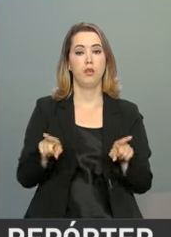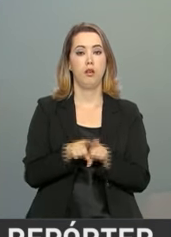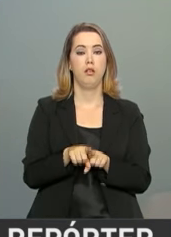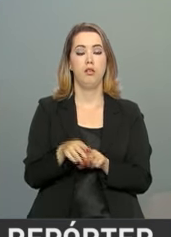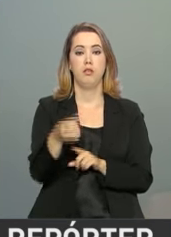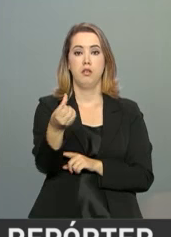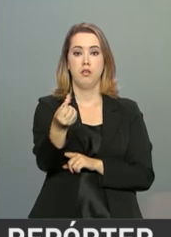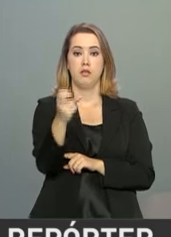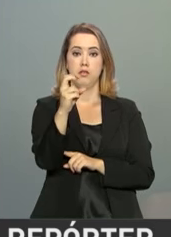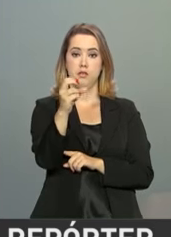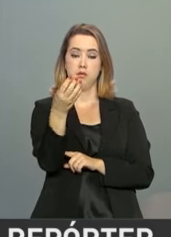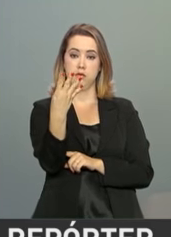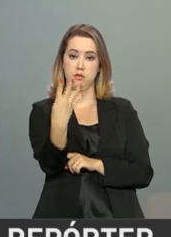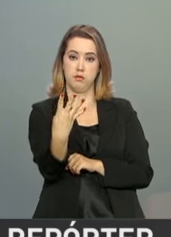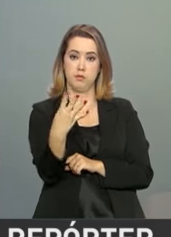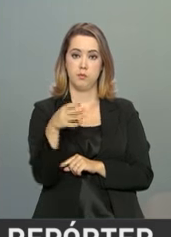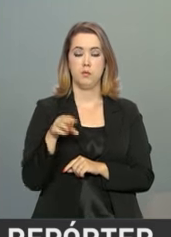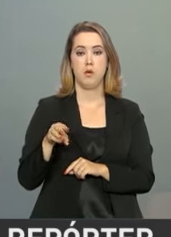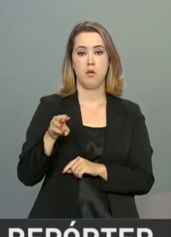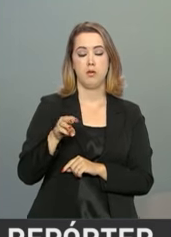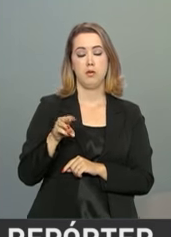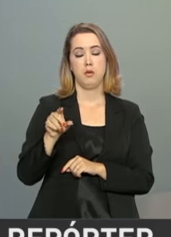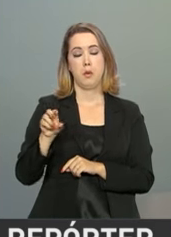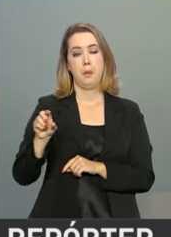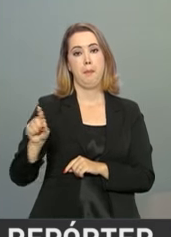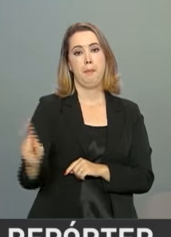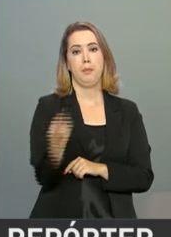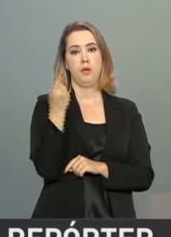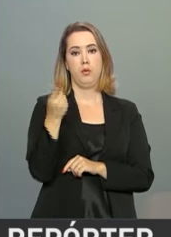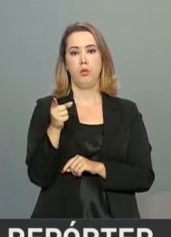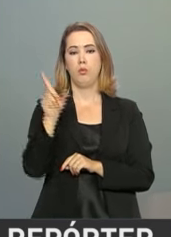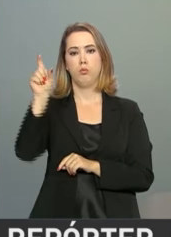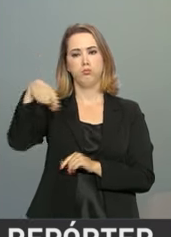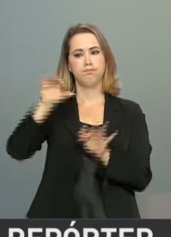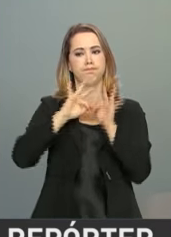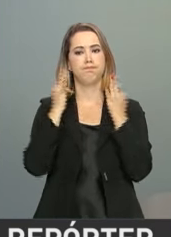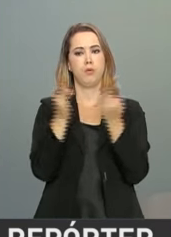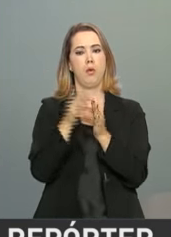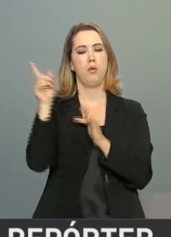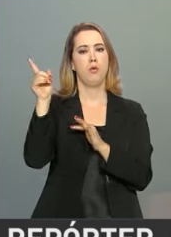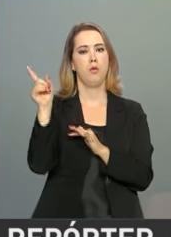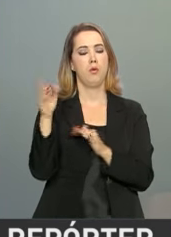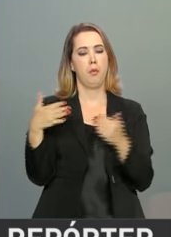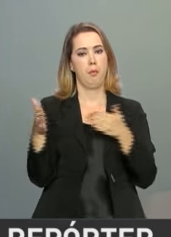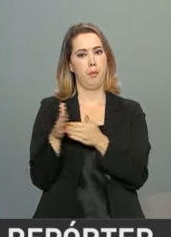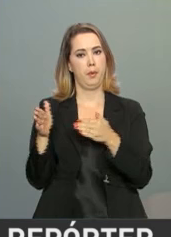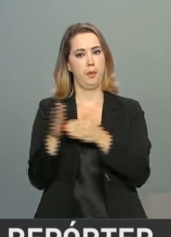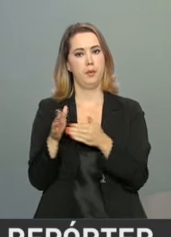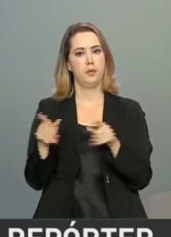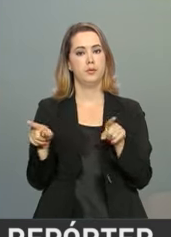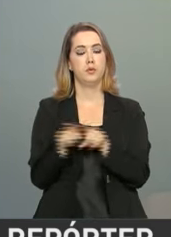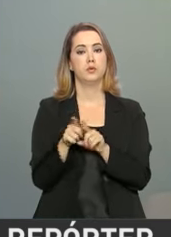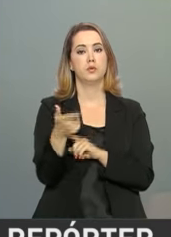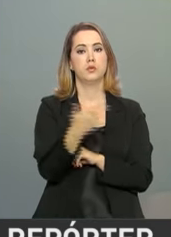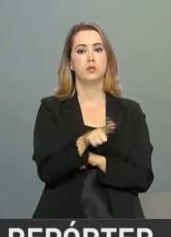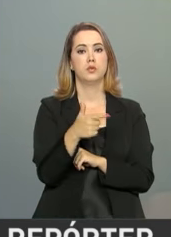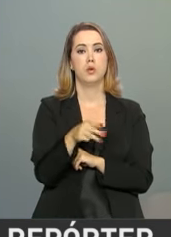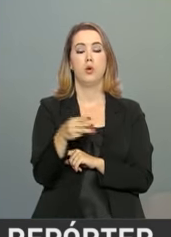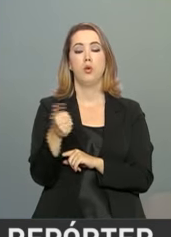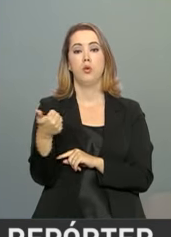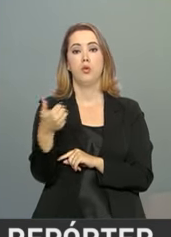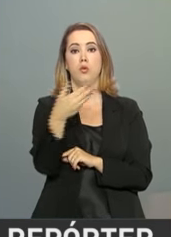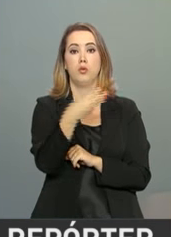dos 654.000 1 benefícios que foram bloqueados por inconsistência nas informações de renda, outros